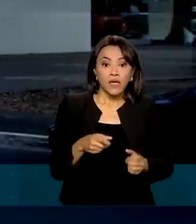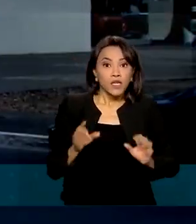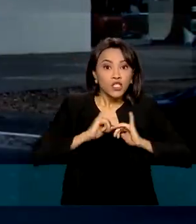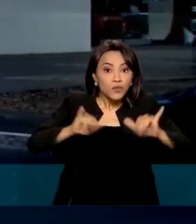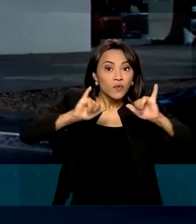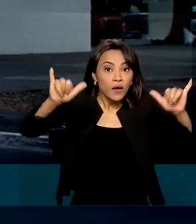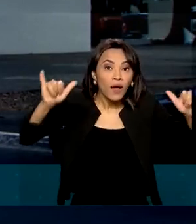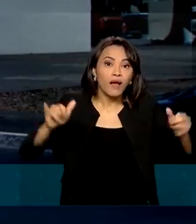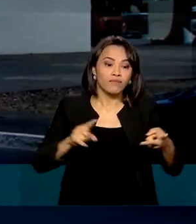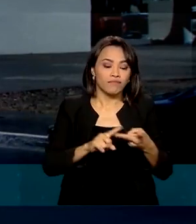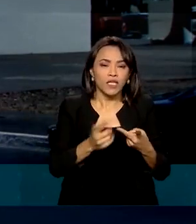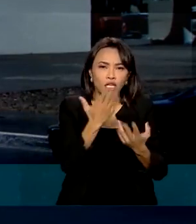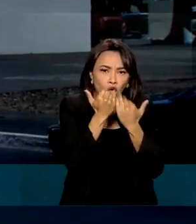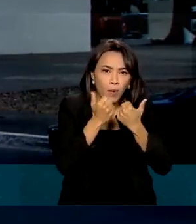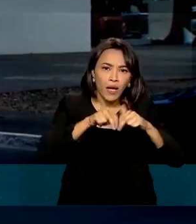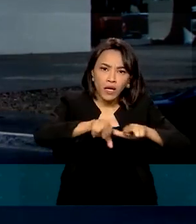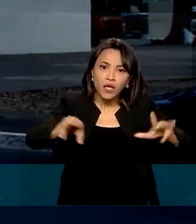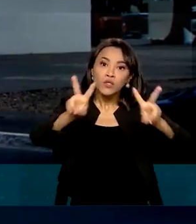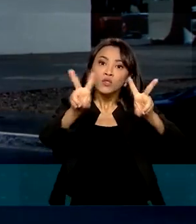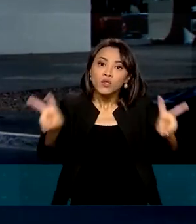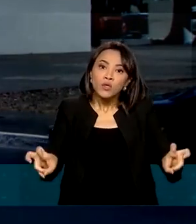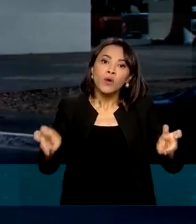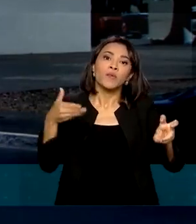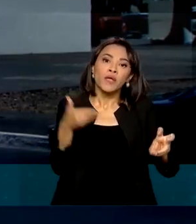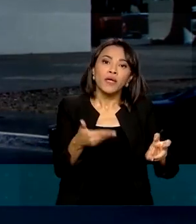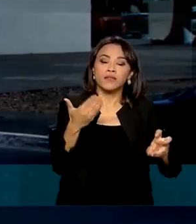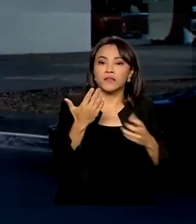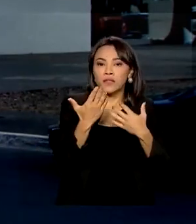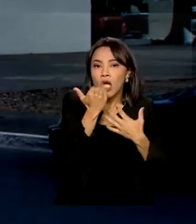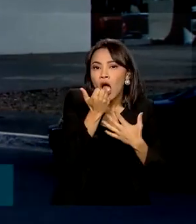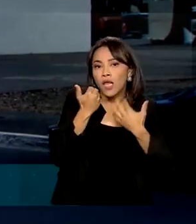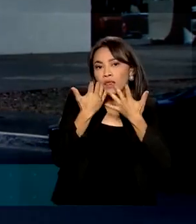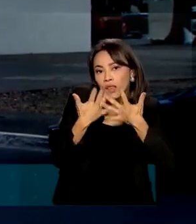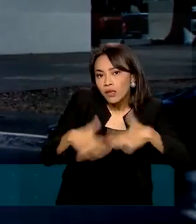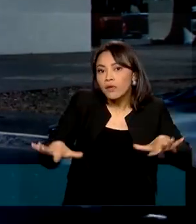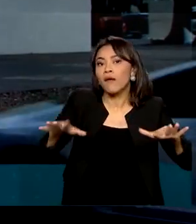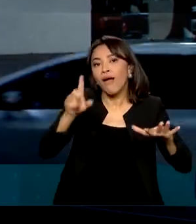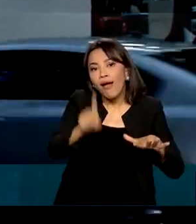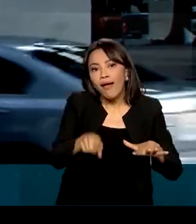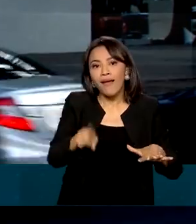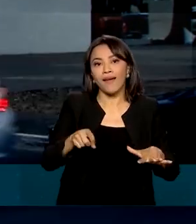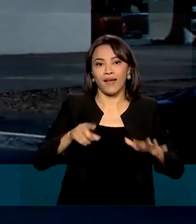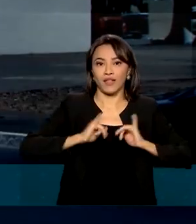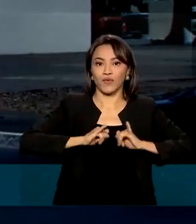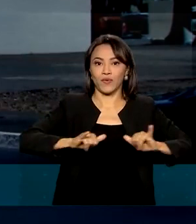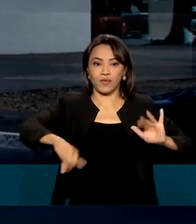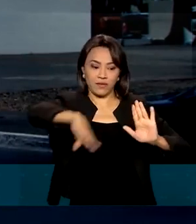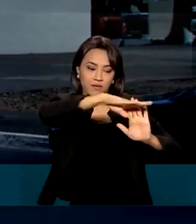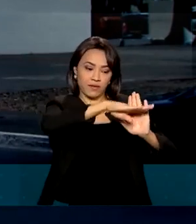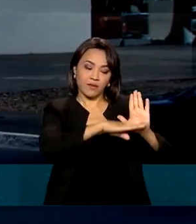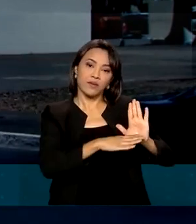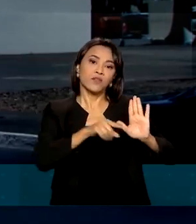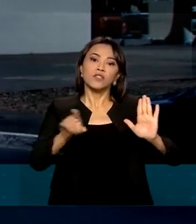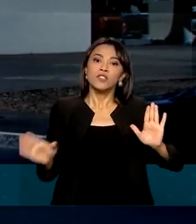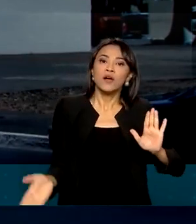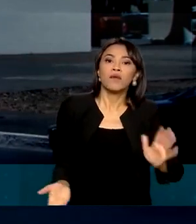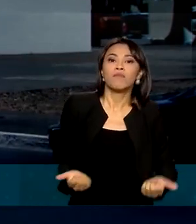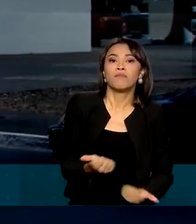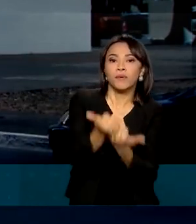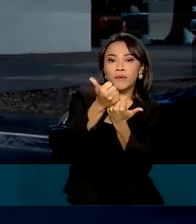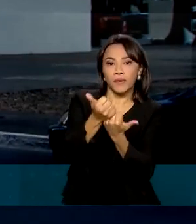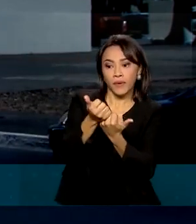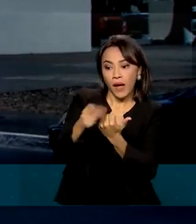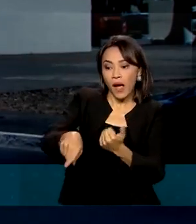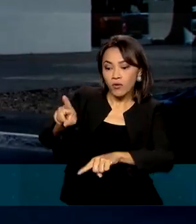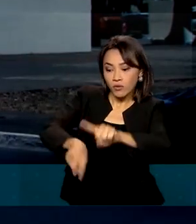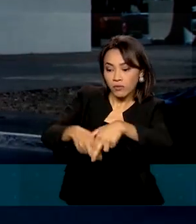a população sobre os produtos orgânicos e seus benefícios é o que pretende a campanha anual de promoção do produto